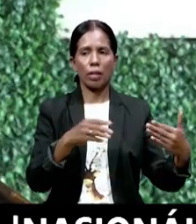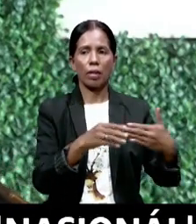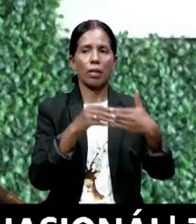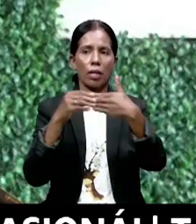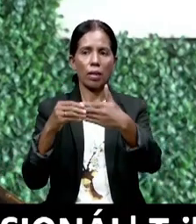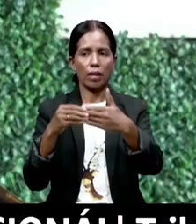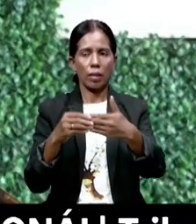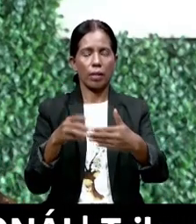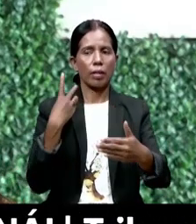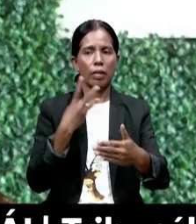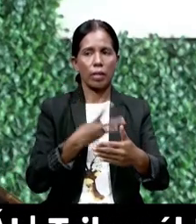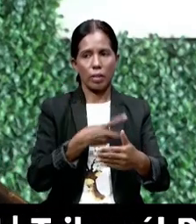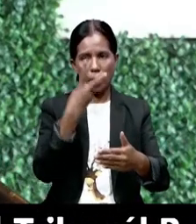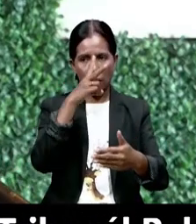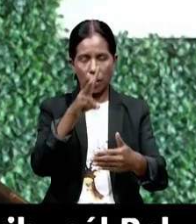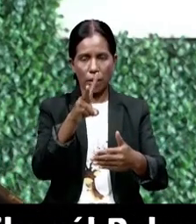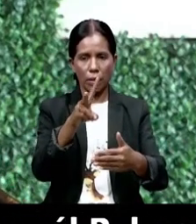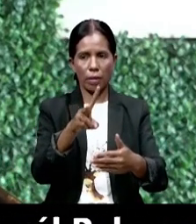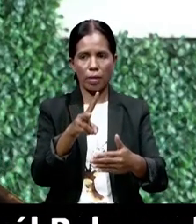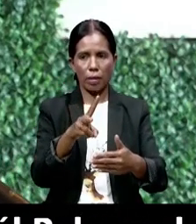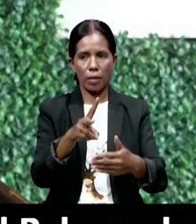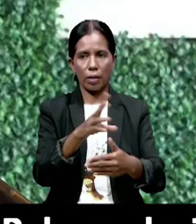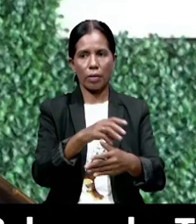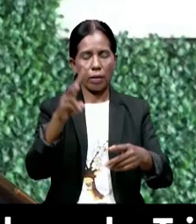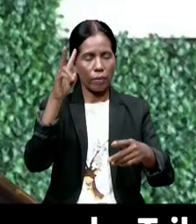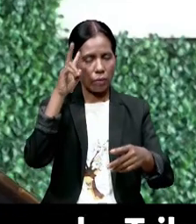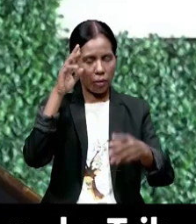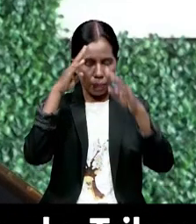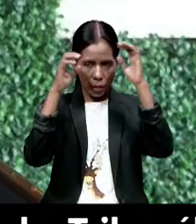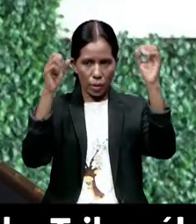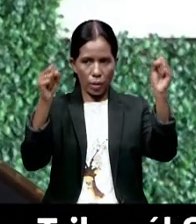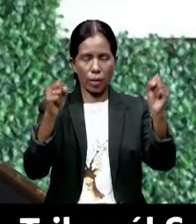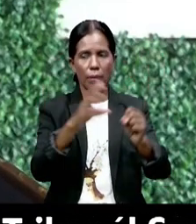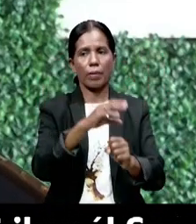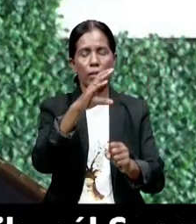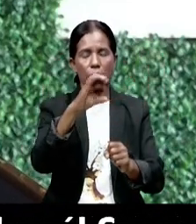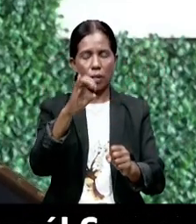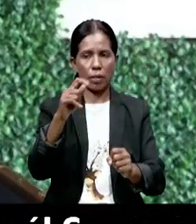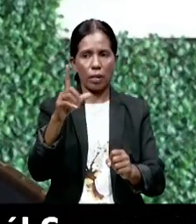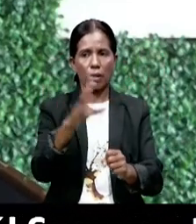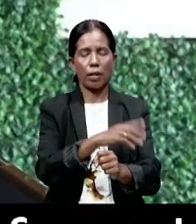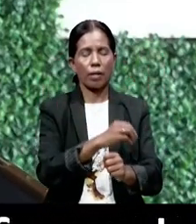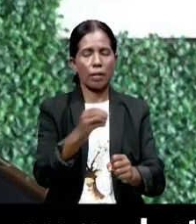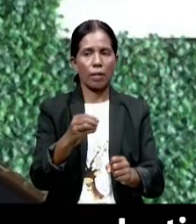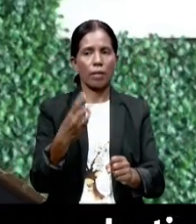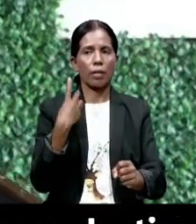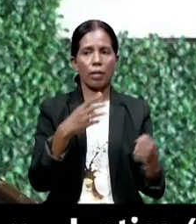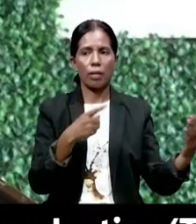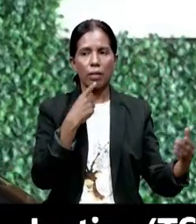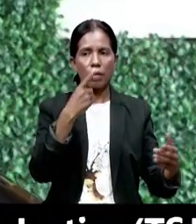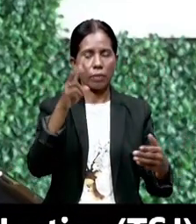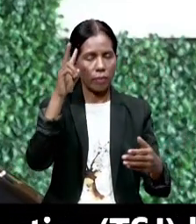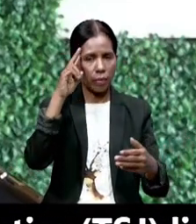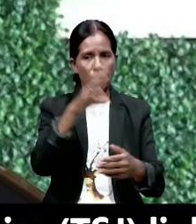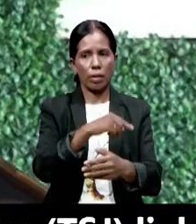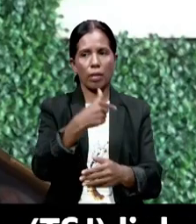ida ne tamba ne makita hare itania vice presidente Lubukida tamba presidente Kamar Komersio Laya Fatin ausencia nantong delega ba vice